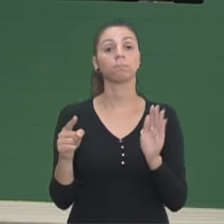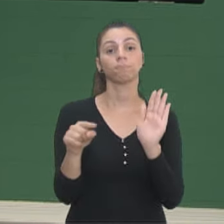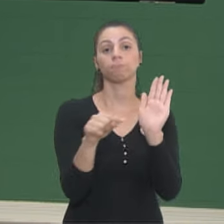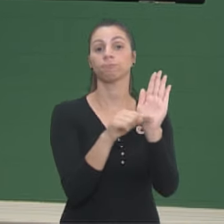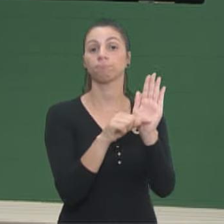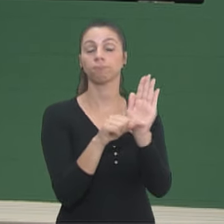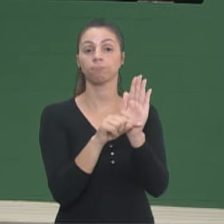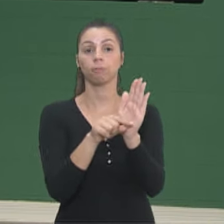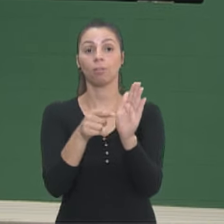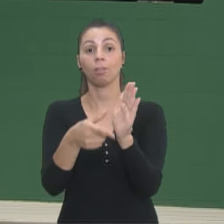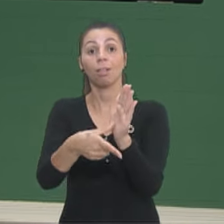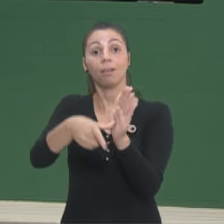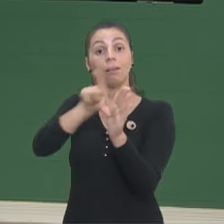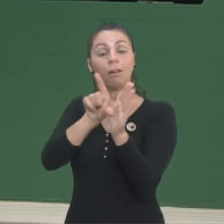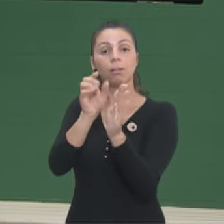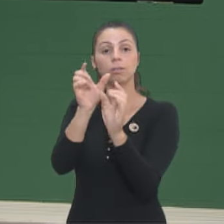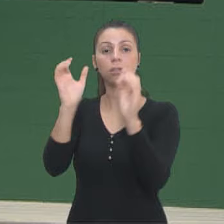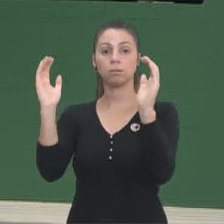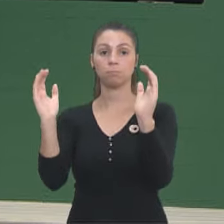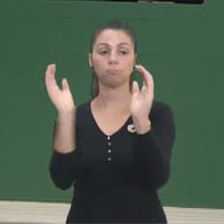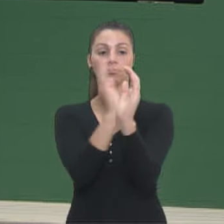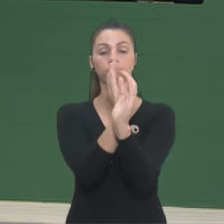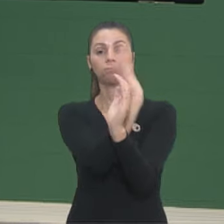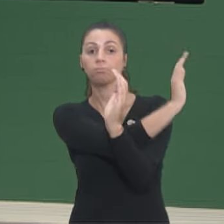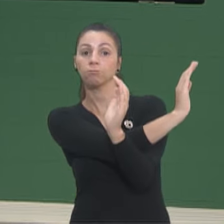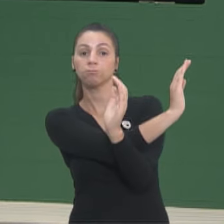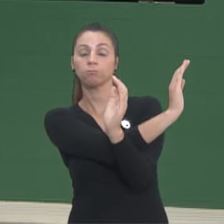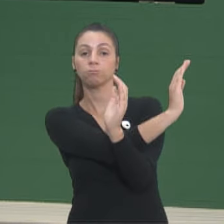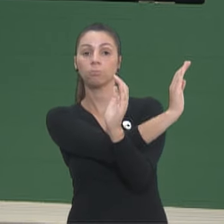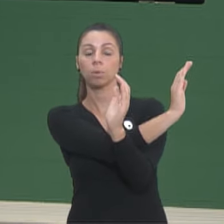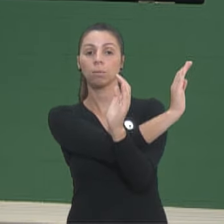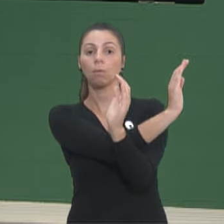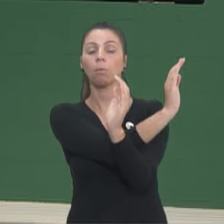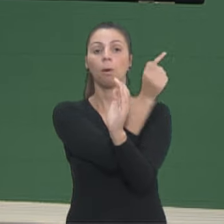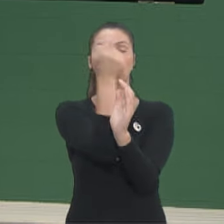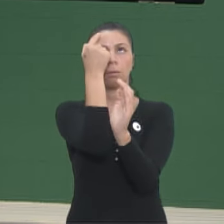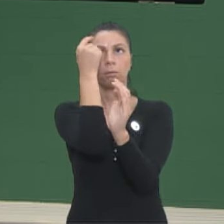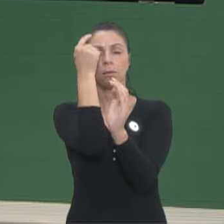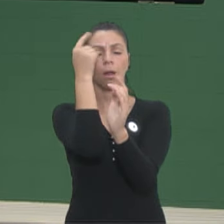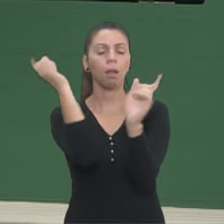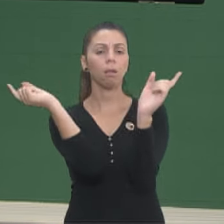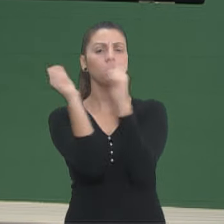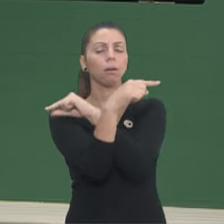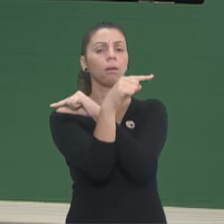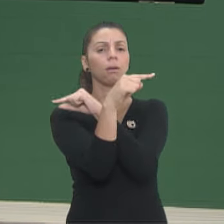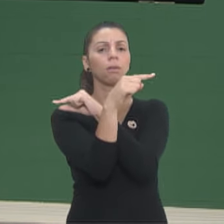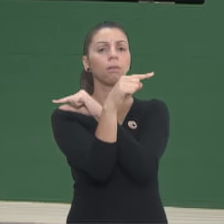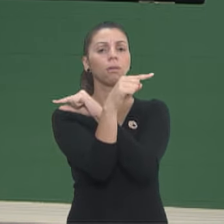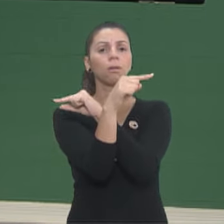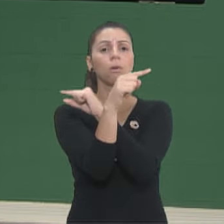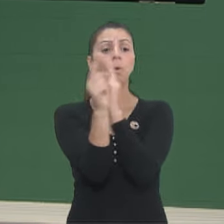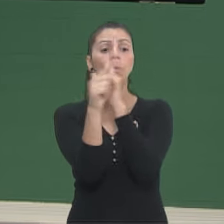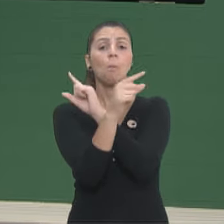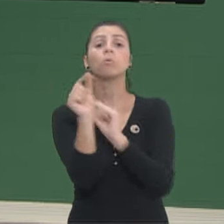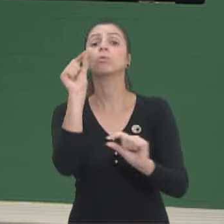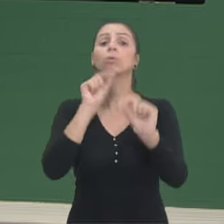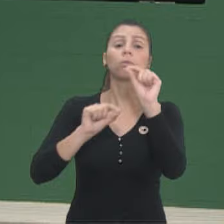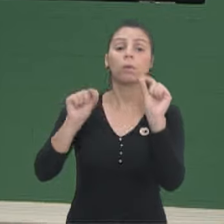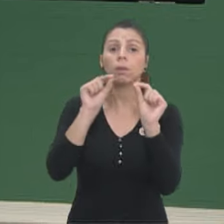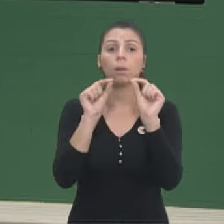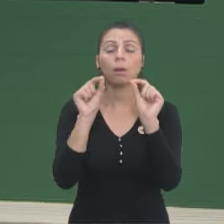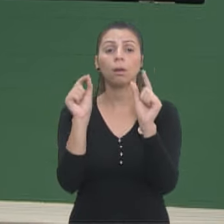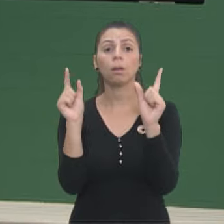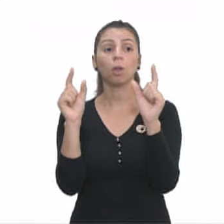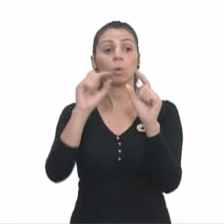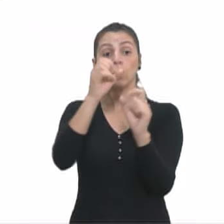do parênteses, acontece o quê? Eu estou trabalhando com a ideia de oposto. Mas oposto de quem? De todo mundo que está dentro